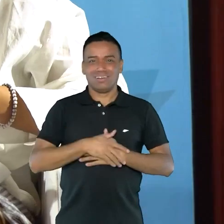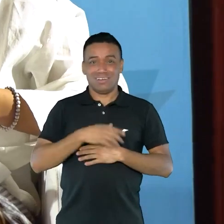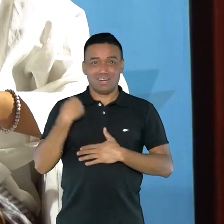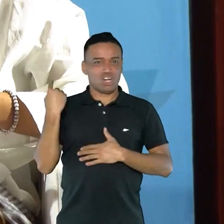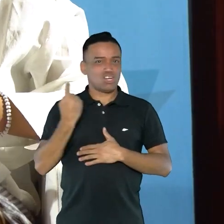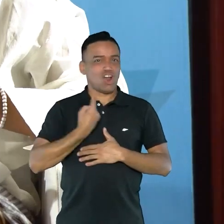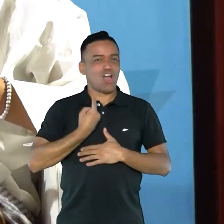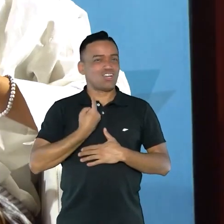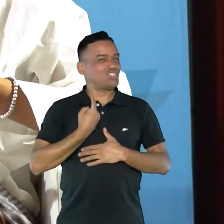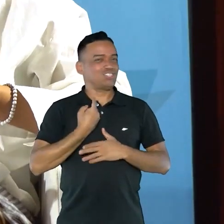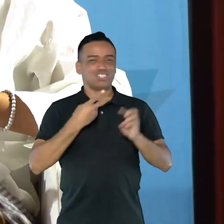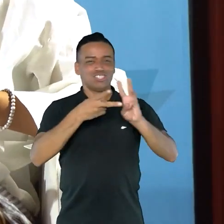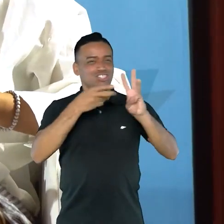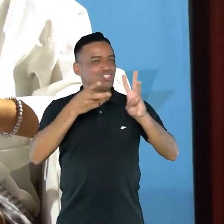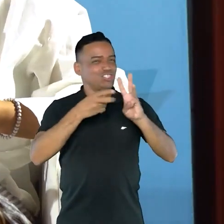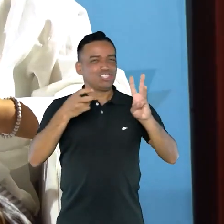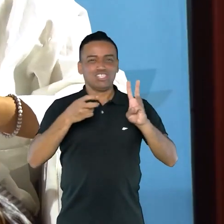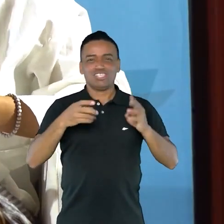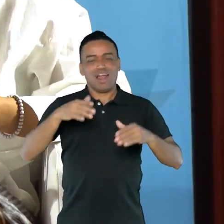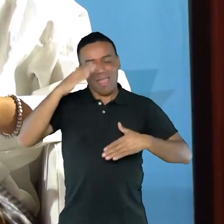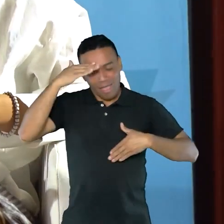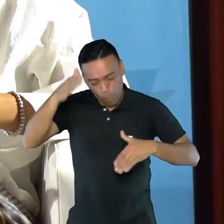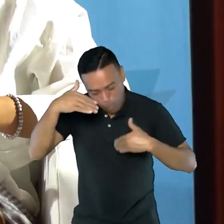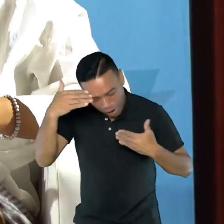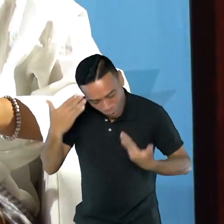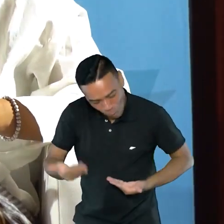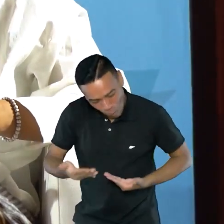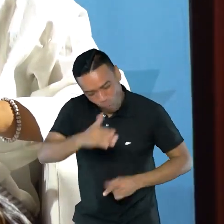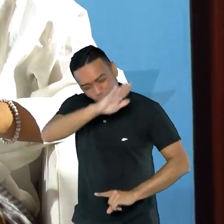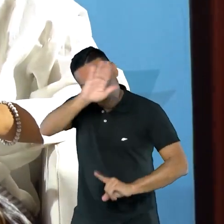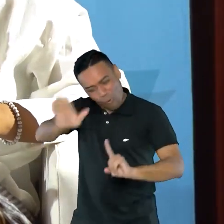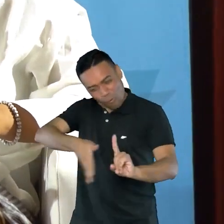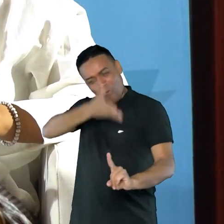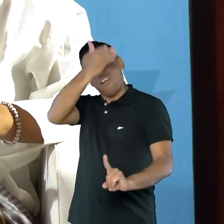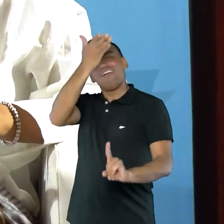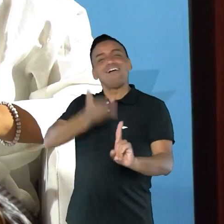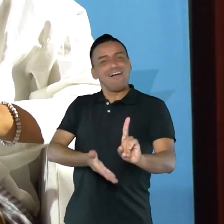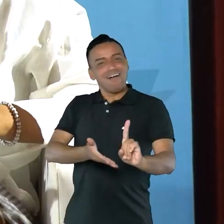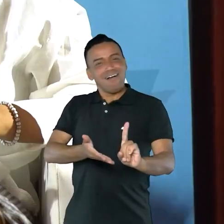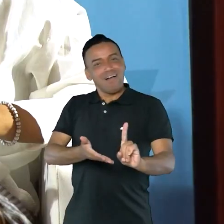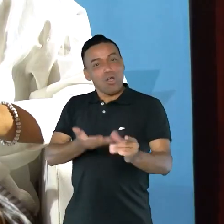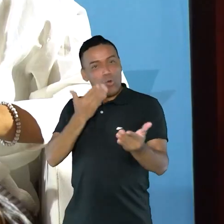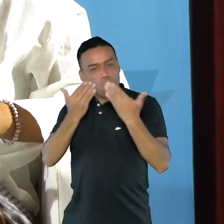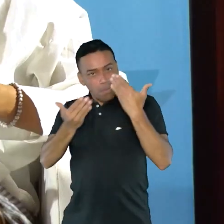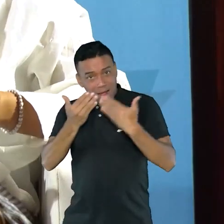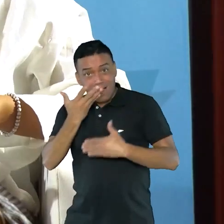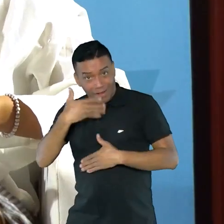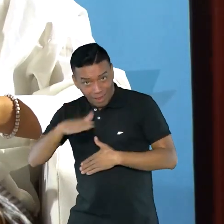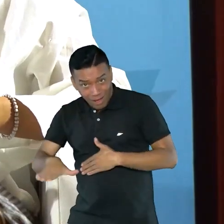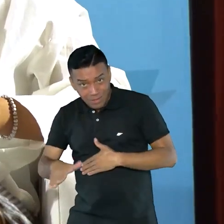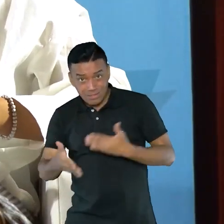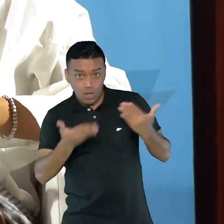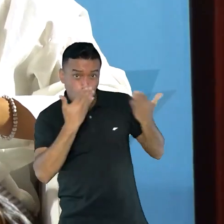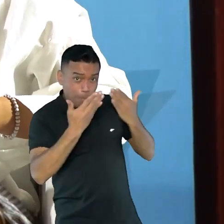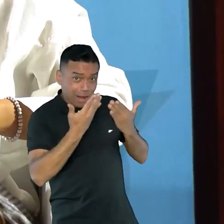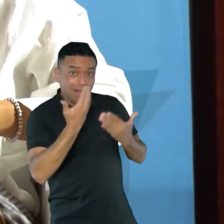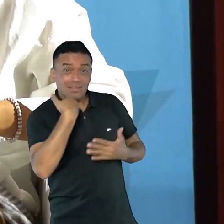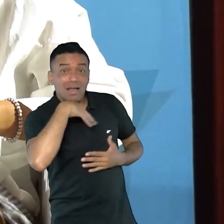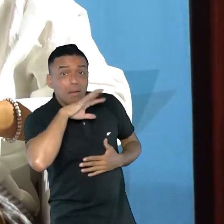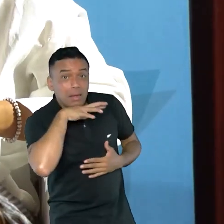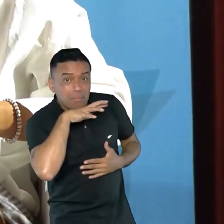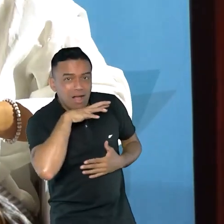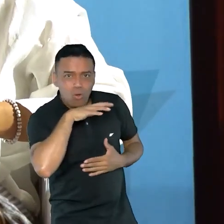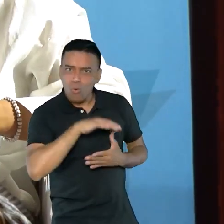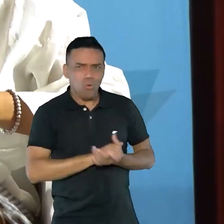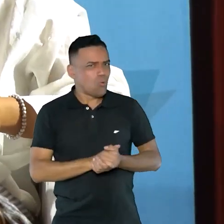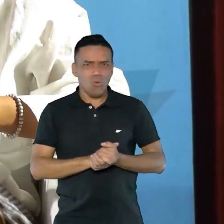né? Ser associado às crianças, os demais bichos, é algo que nos orgulha, não é motivo de